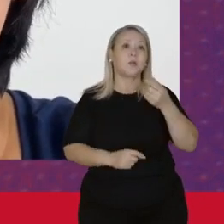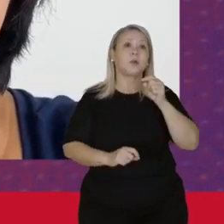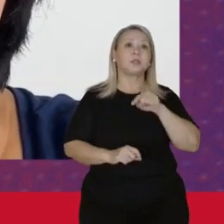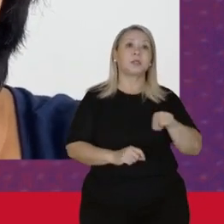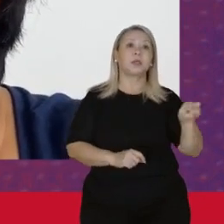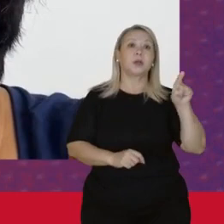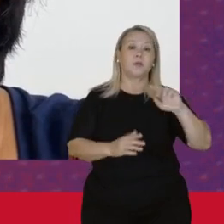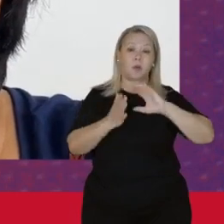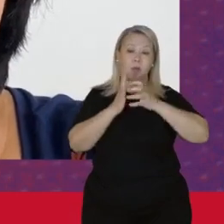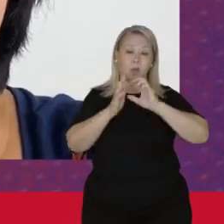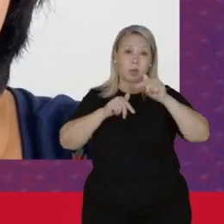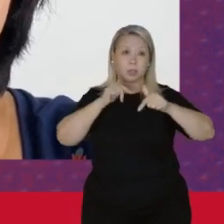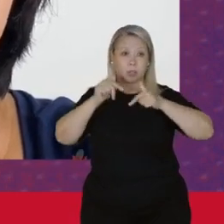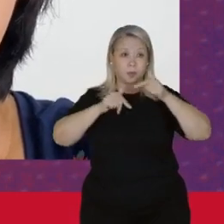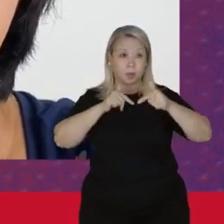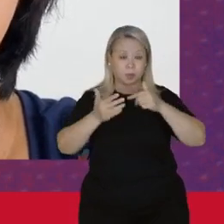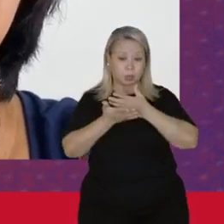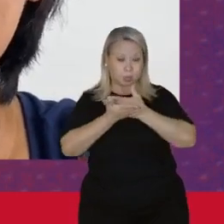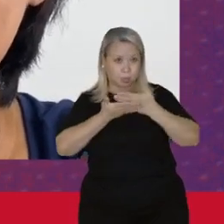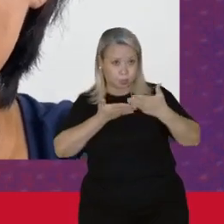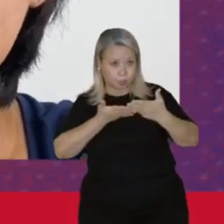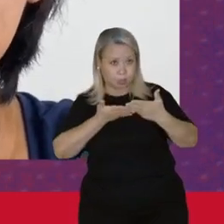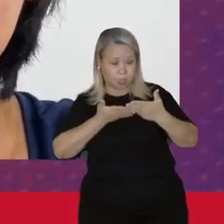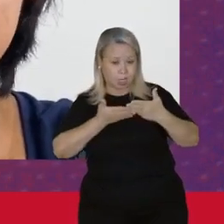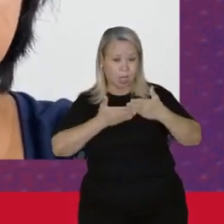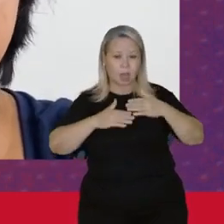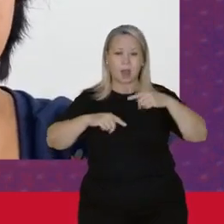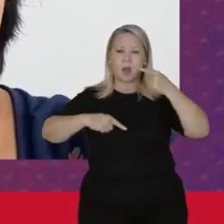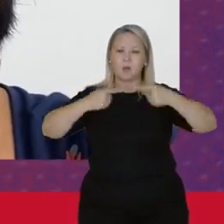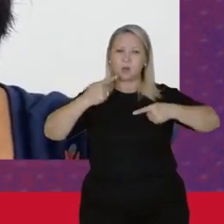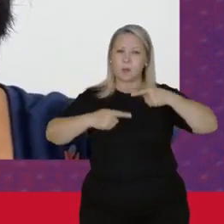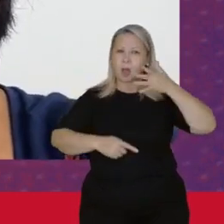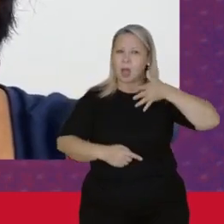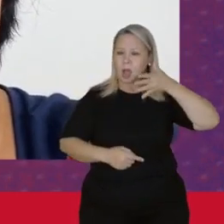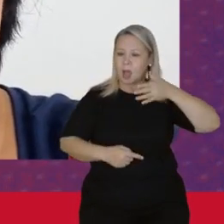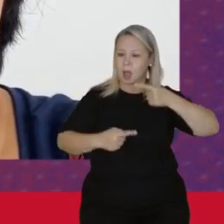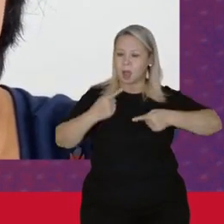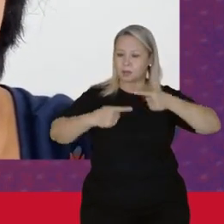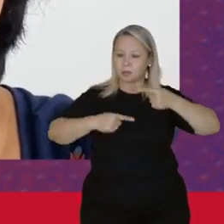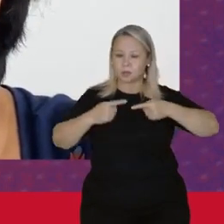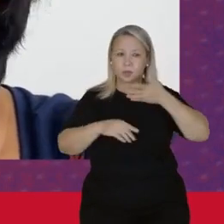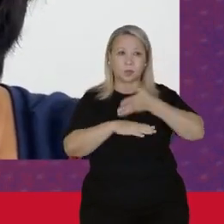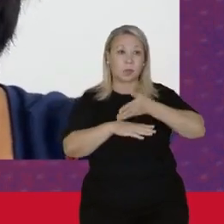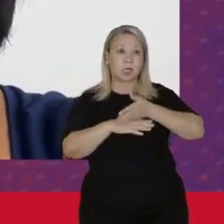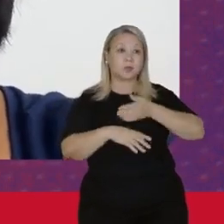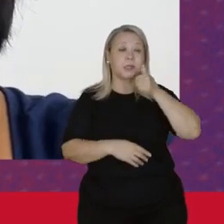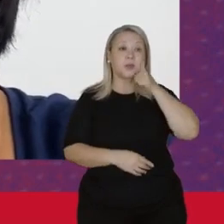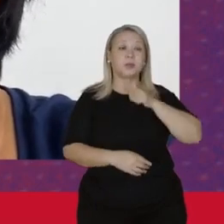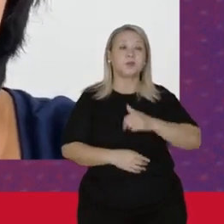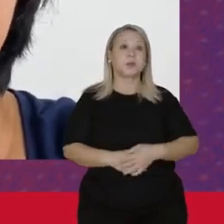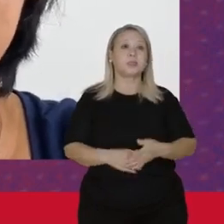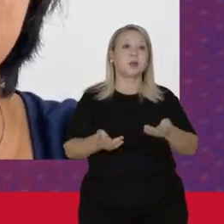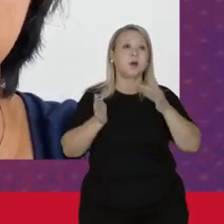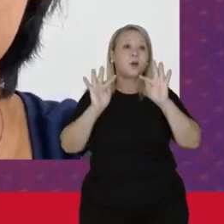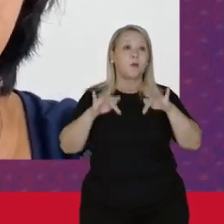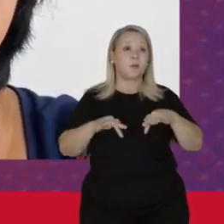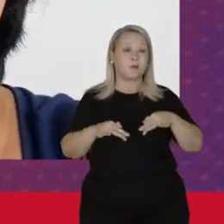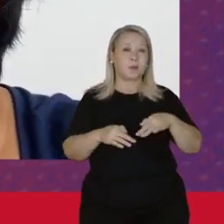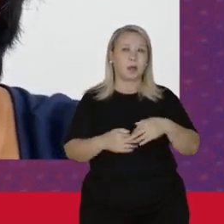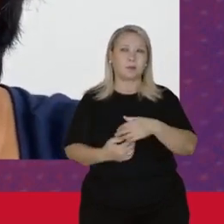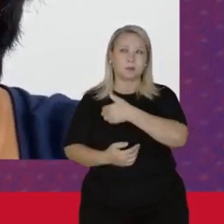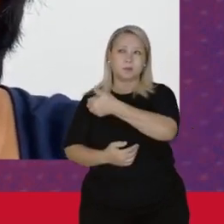o Partido dos Trabalhadores iniciar o debate da participação das mulheres. Então, o final dessa década